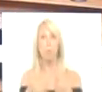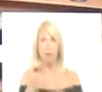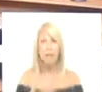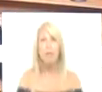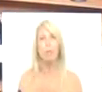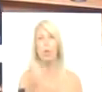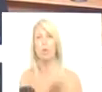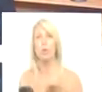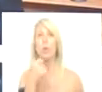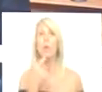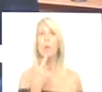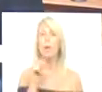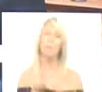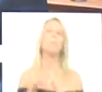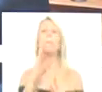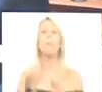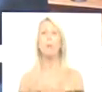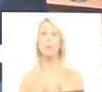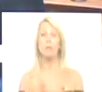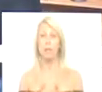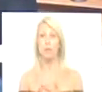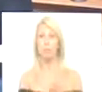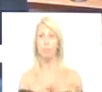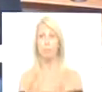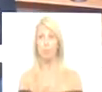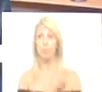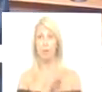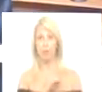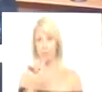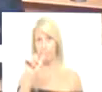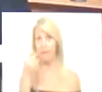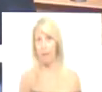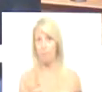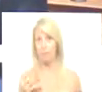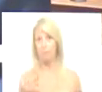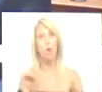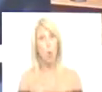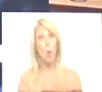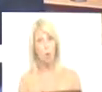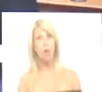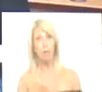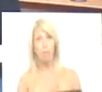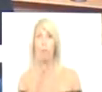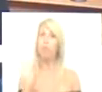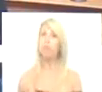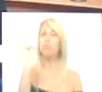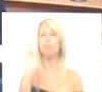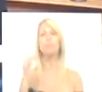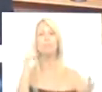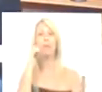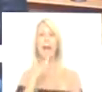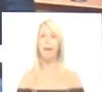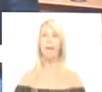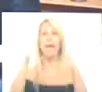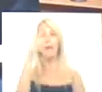dor. Este processo de privatização da TAP, em que hoje mesmo escolheram na prática o vencedor da privatização,